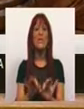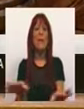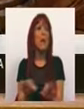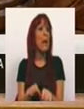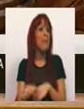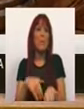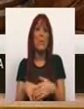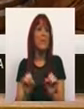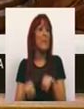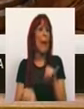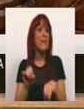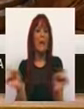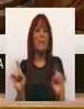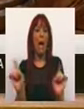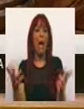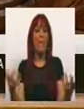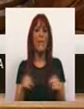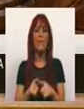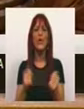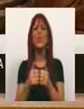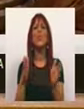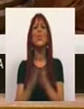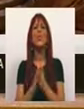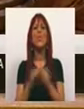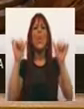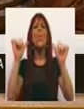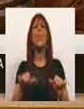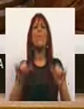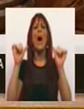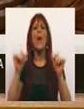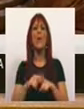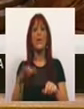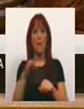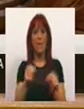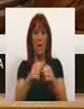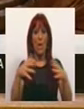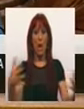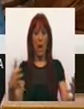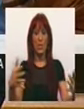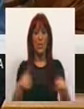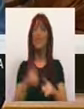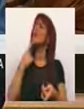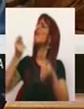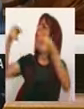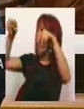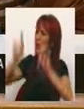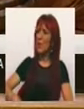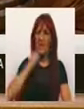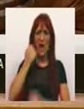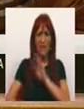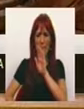nada se tivesse passado e tudo o que foi mal em drogam e de tios e